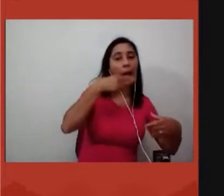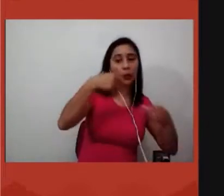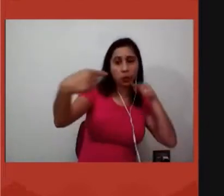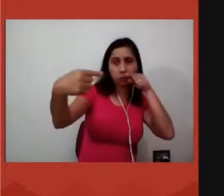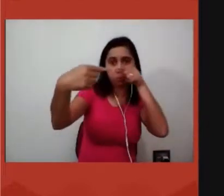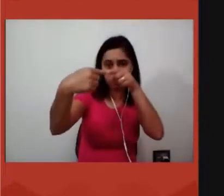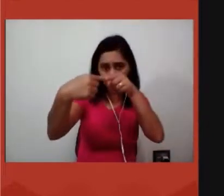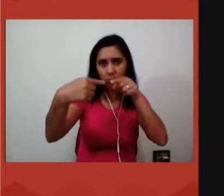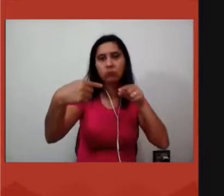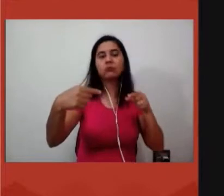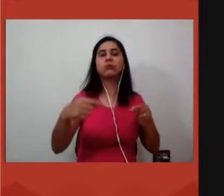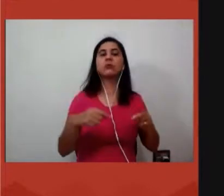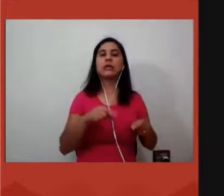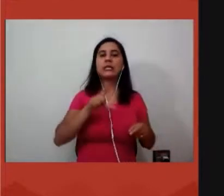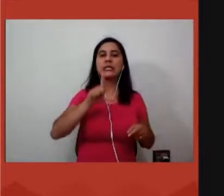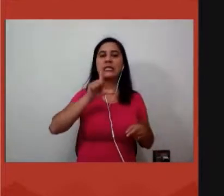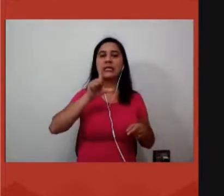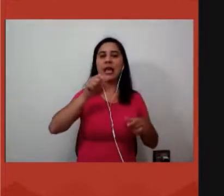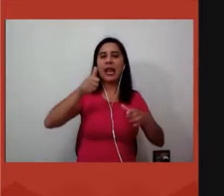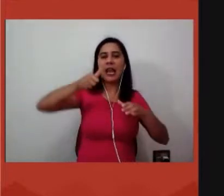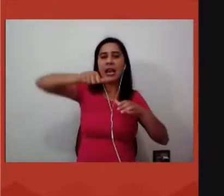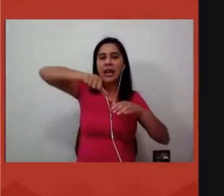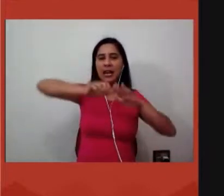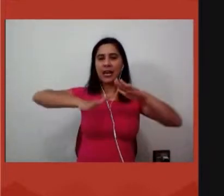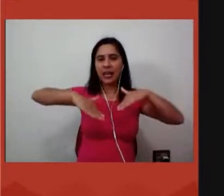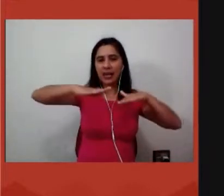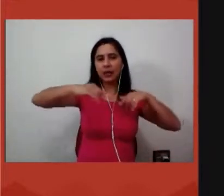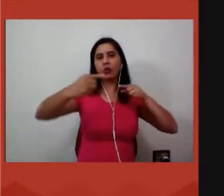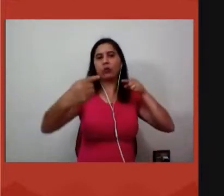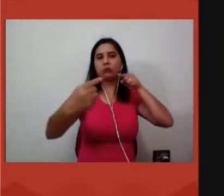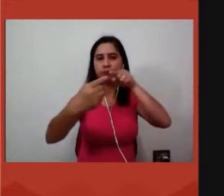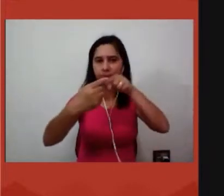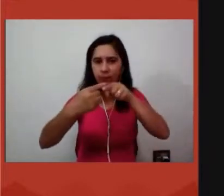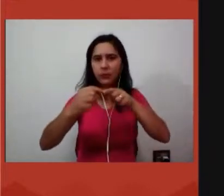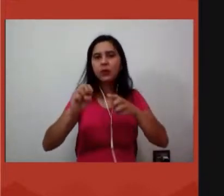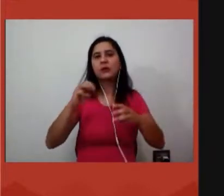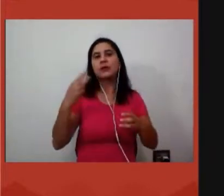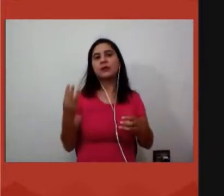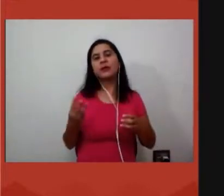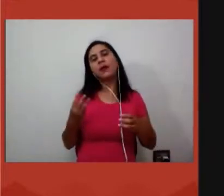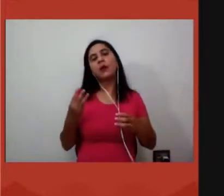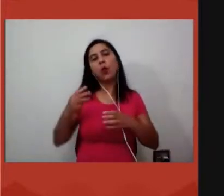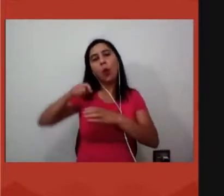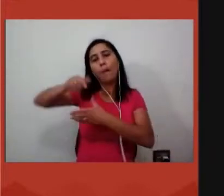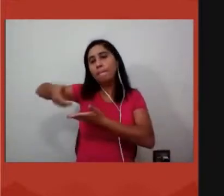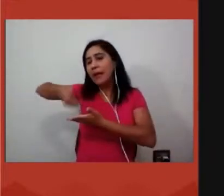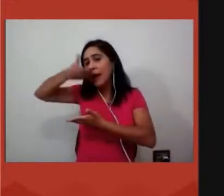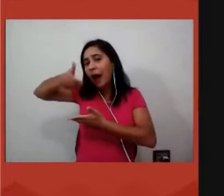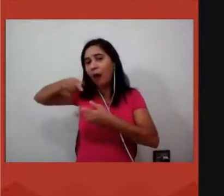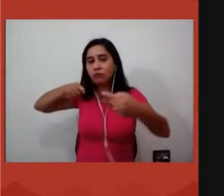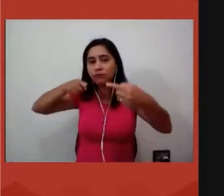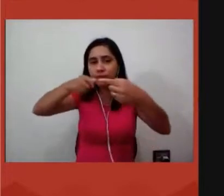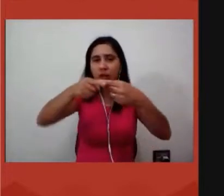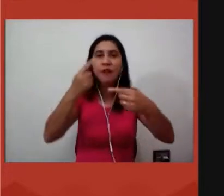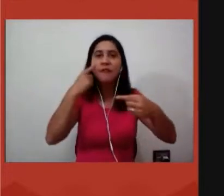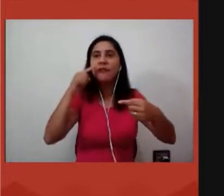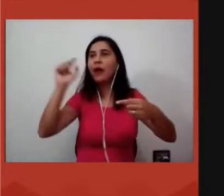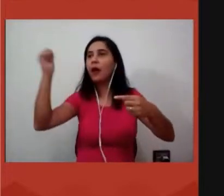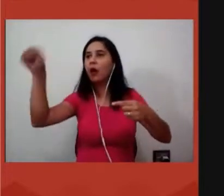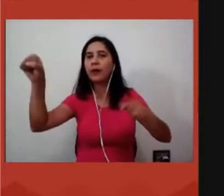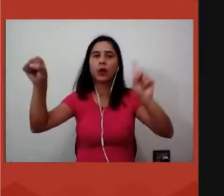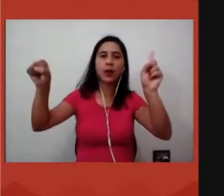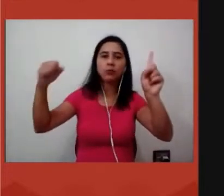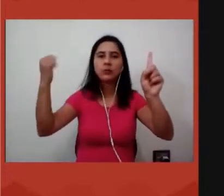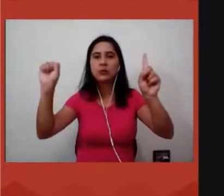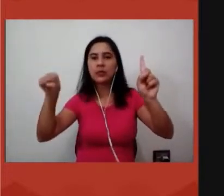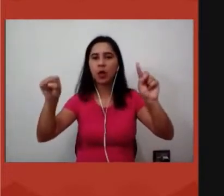tá. Mas para a gente conseguir ir encaixando, né, se sim ou não, e ver aonde que a gente vai chegar com